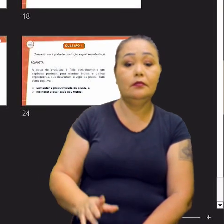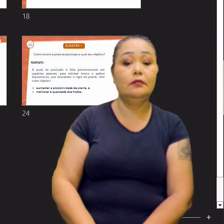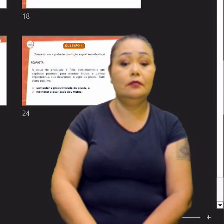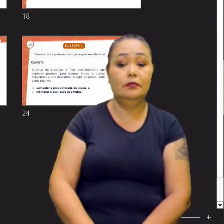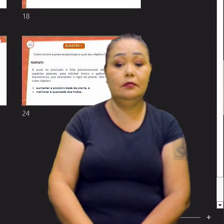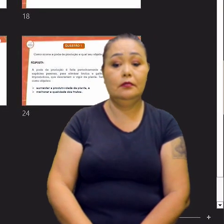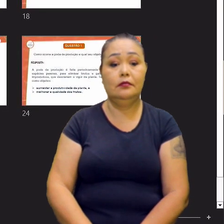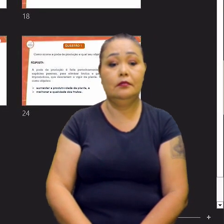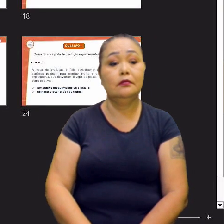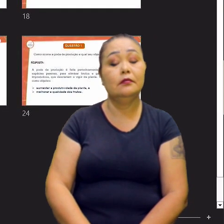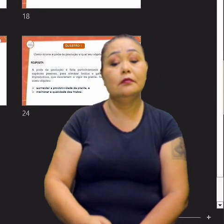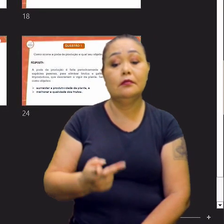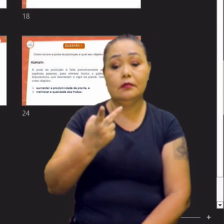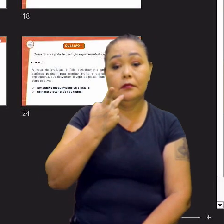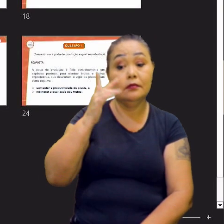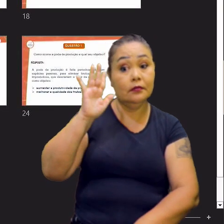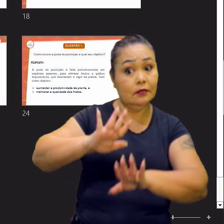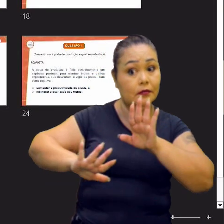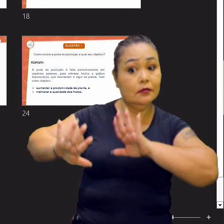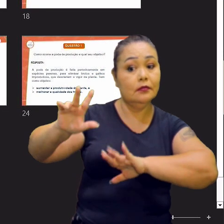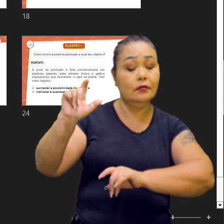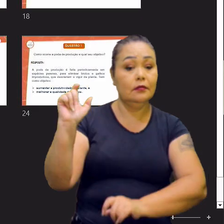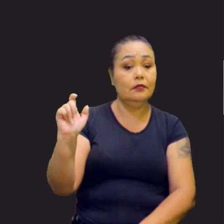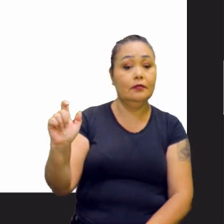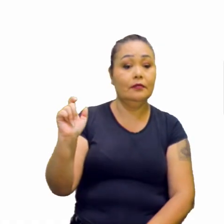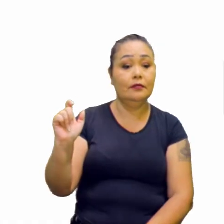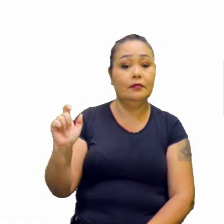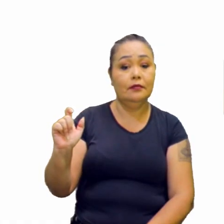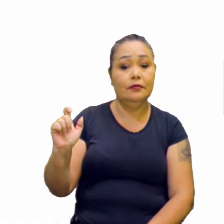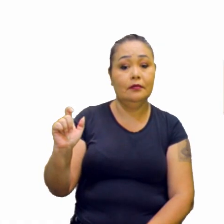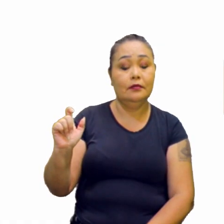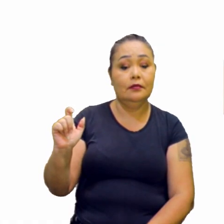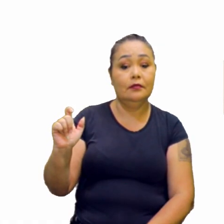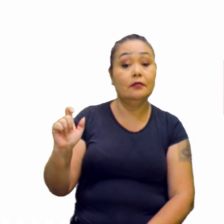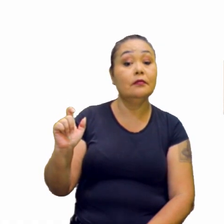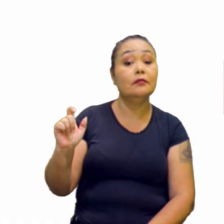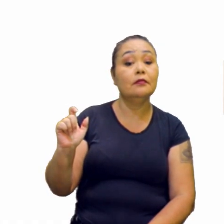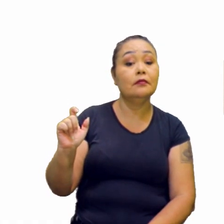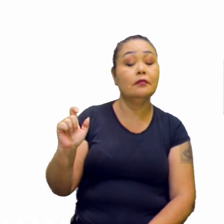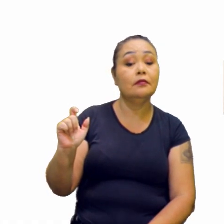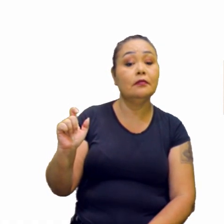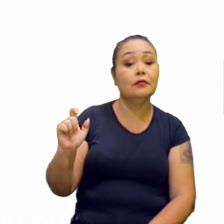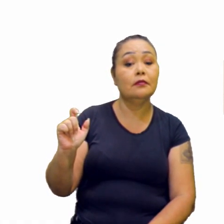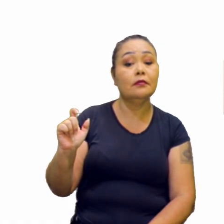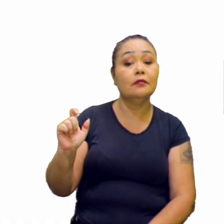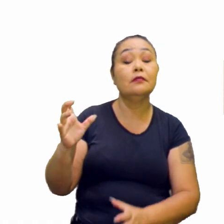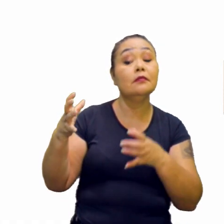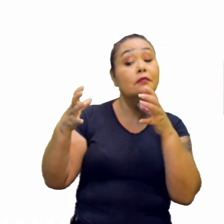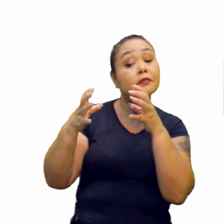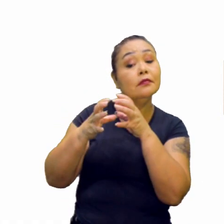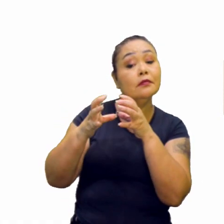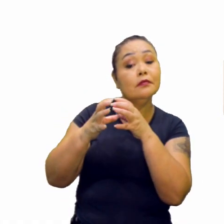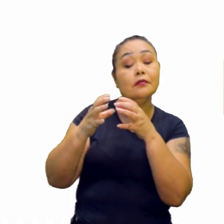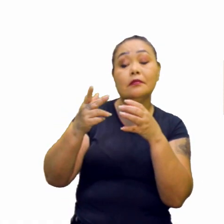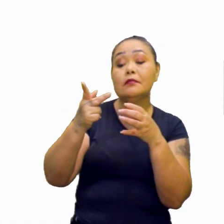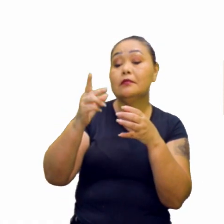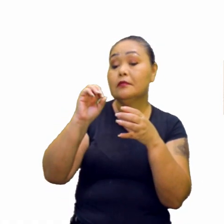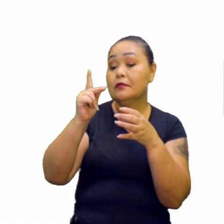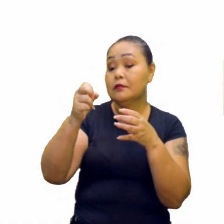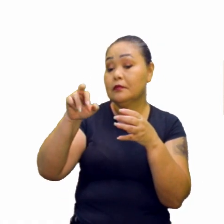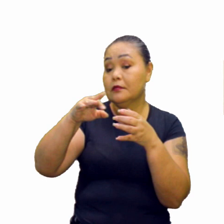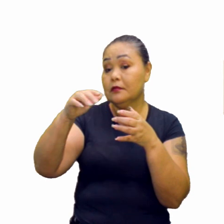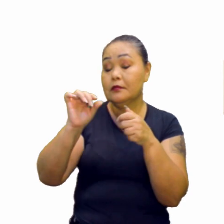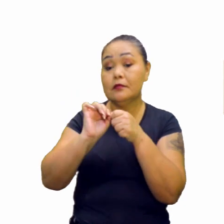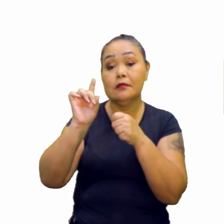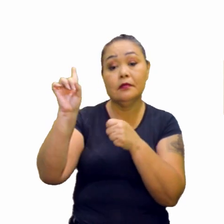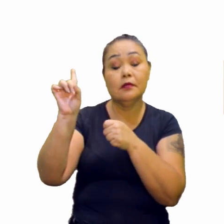Mas muito cuidado com essa palavrinha, né? Aqui, ó. Um conjunto de operações. Esse